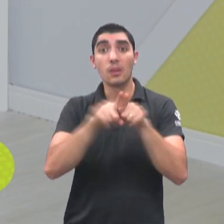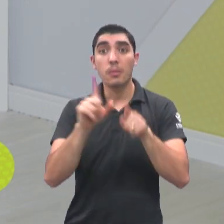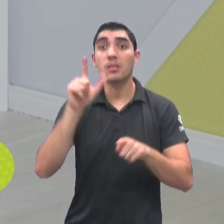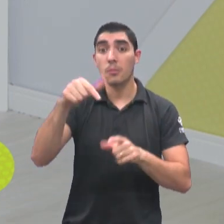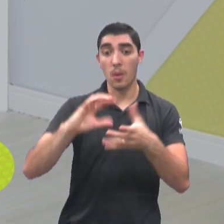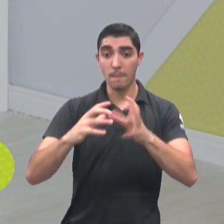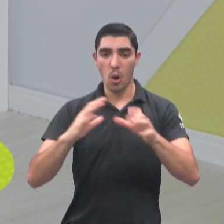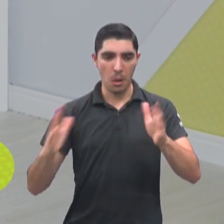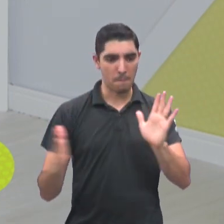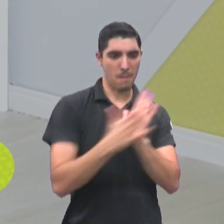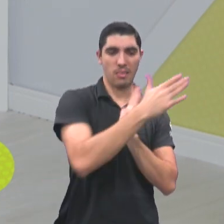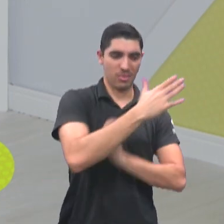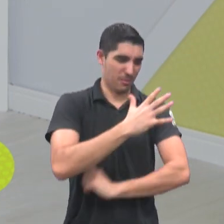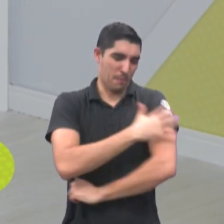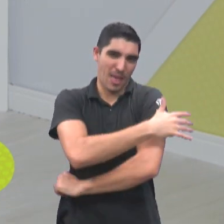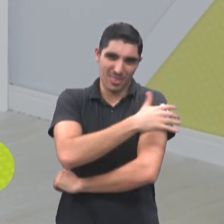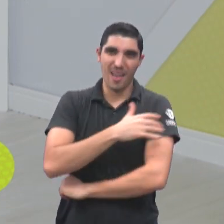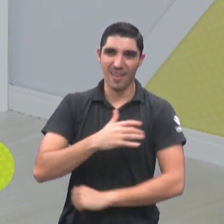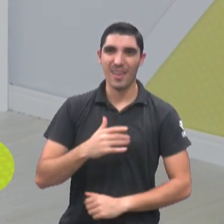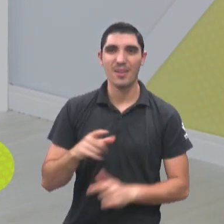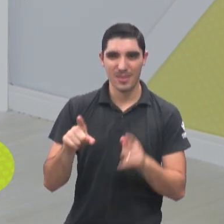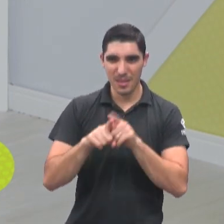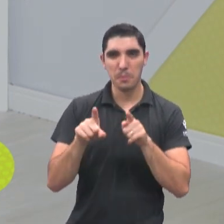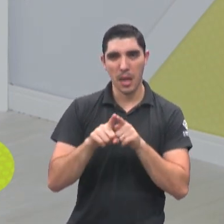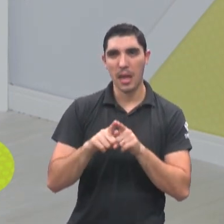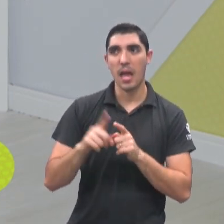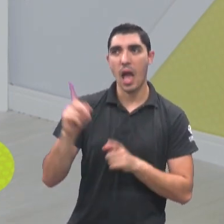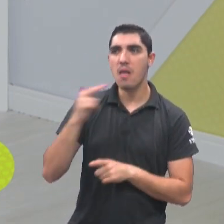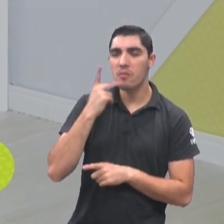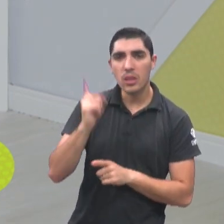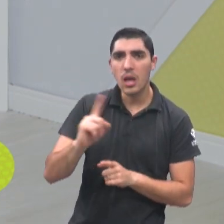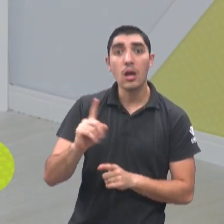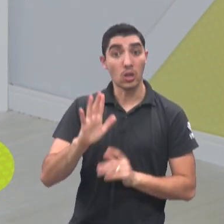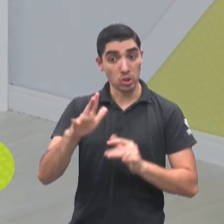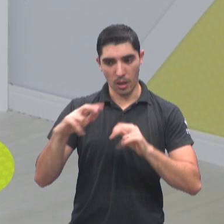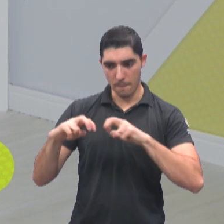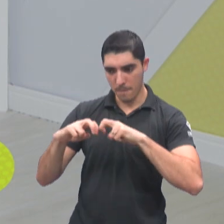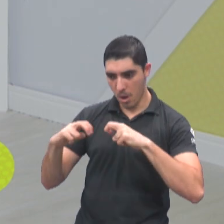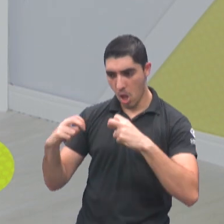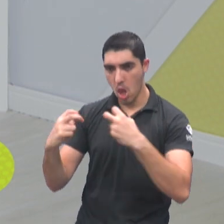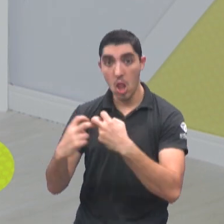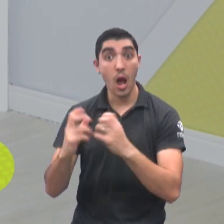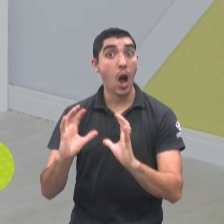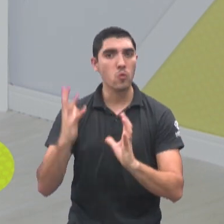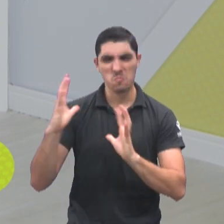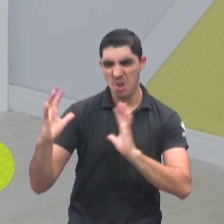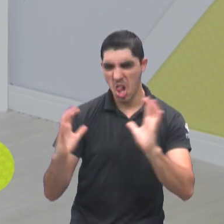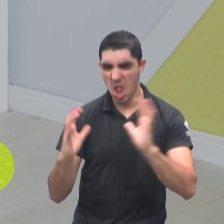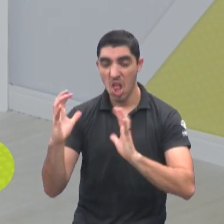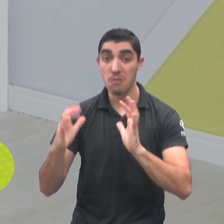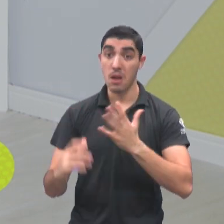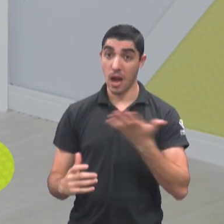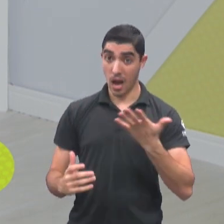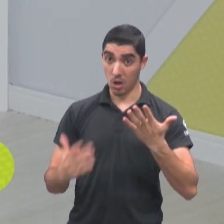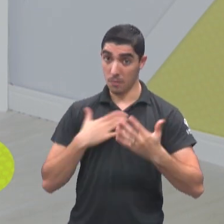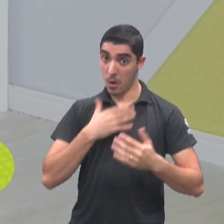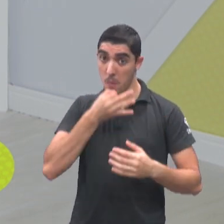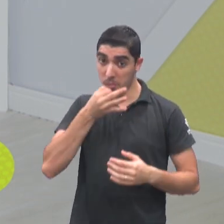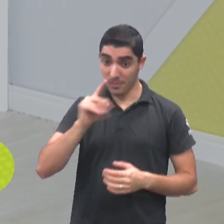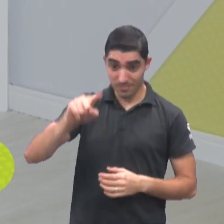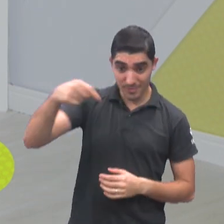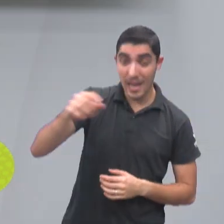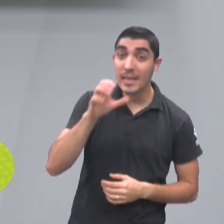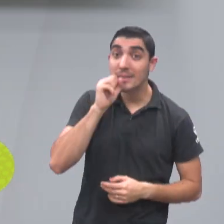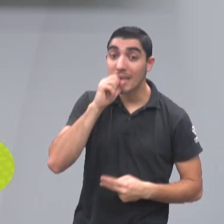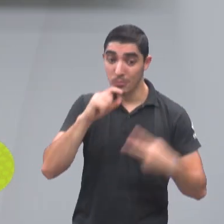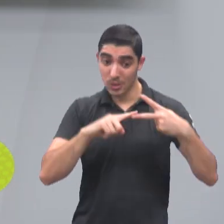muito acirrados, discussão dentro de campo, aquelas rodinhas que teve que apartar. Eu acho que o jogo vai ser nitroglicerínico no próximo sábado aqui no